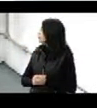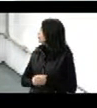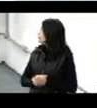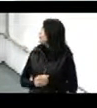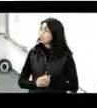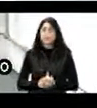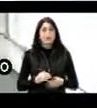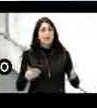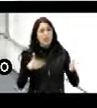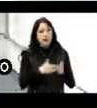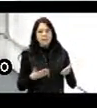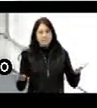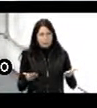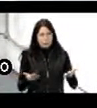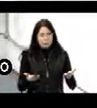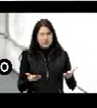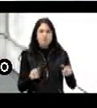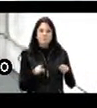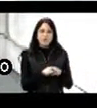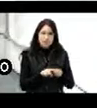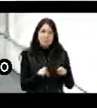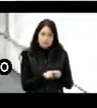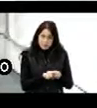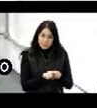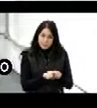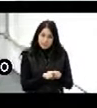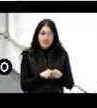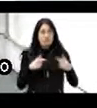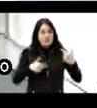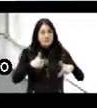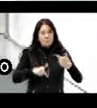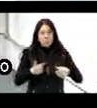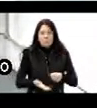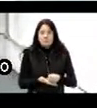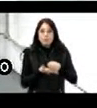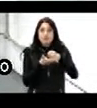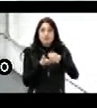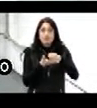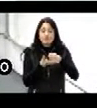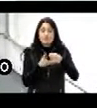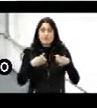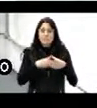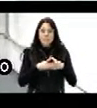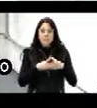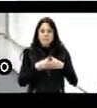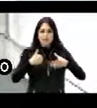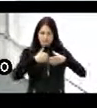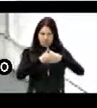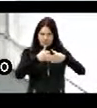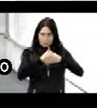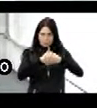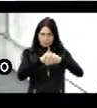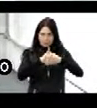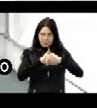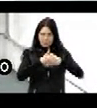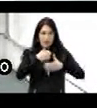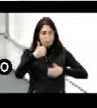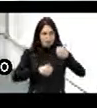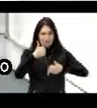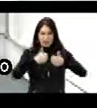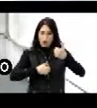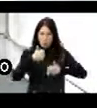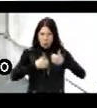Estamos até hoje, então, com a equipe da Associação de Surdos de Passo Fundo, a equipe de futsal.